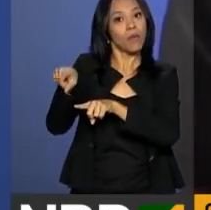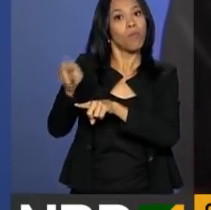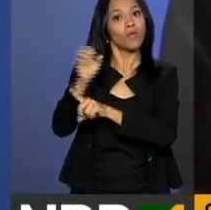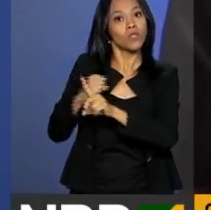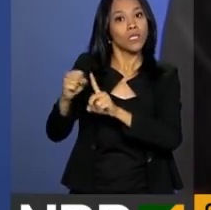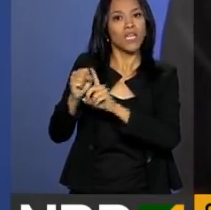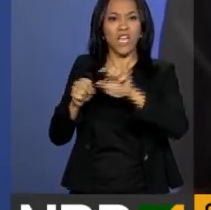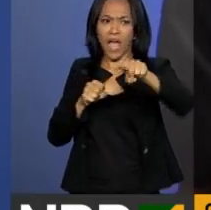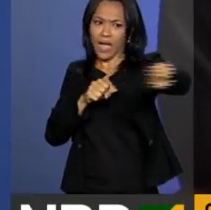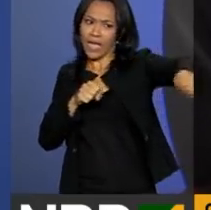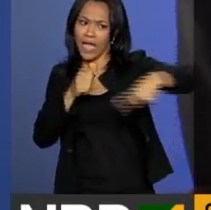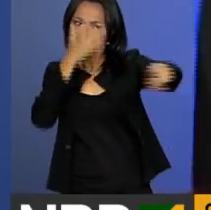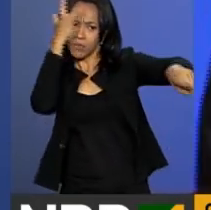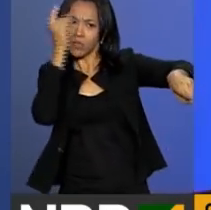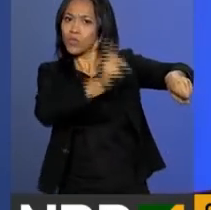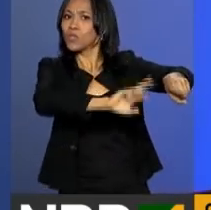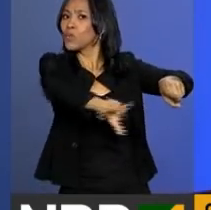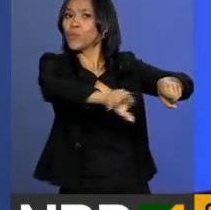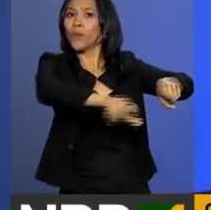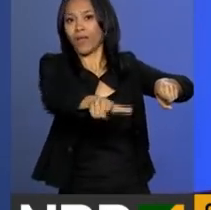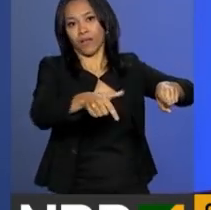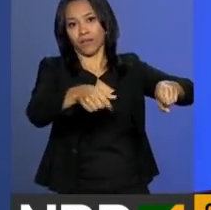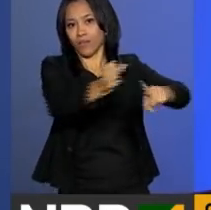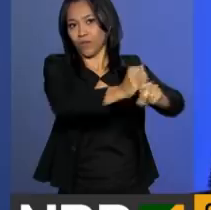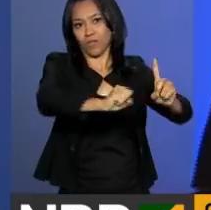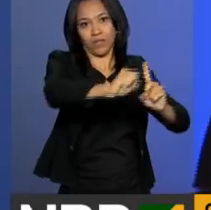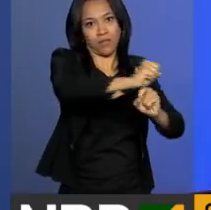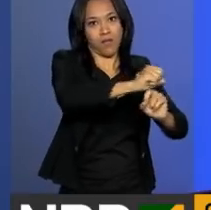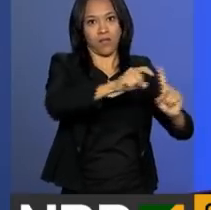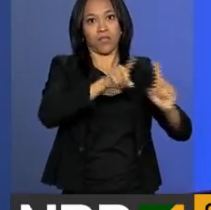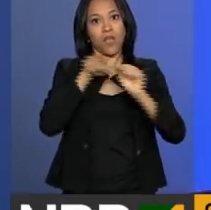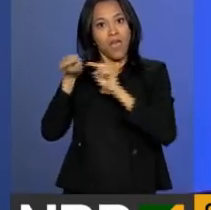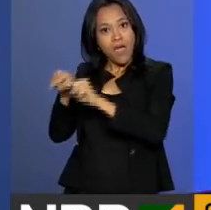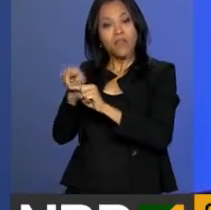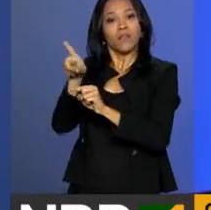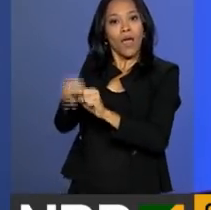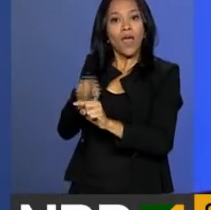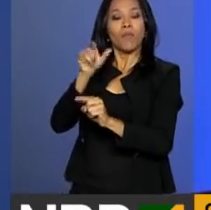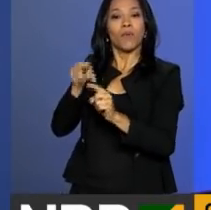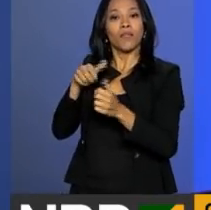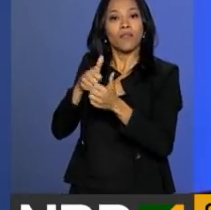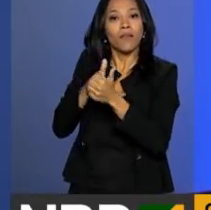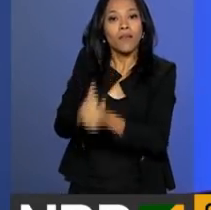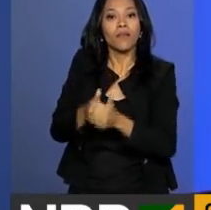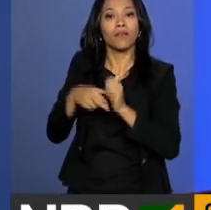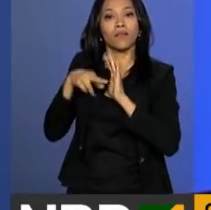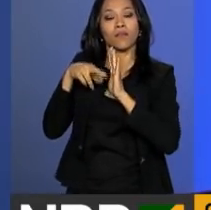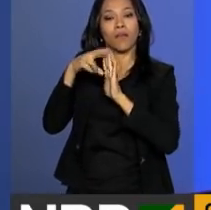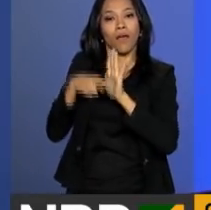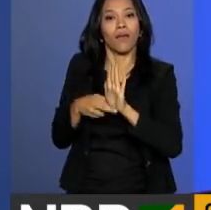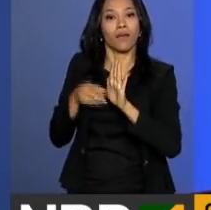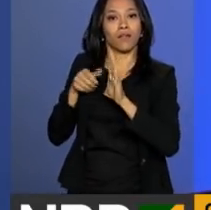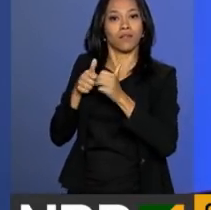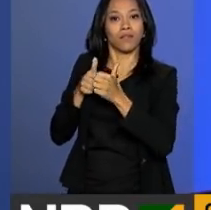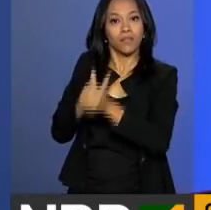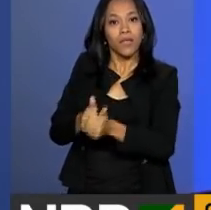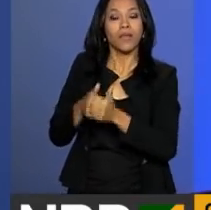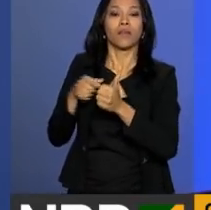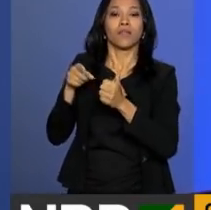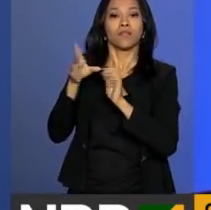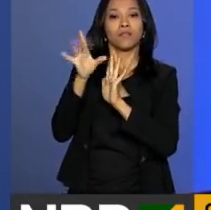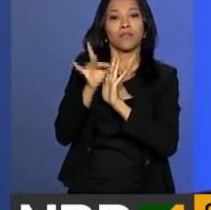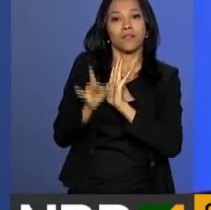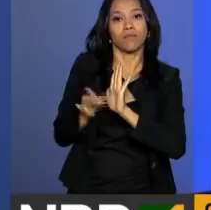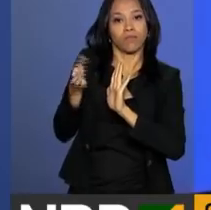pessoas não são josé e eu digo isto porque há para dizer para falar